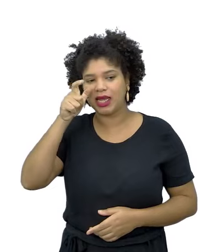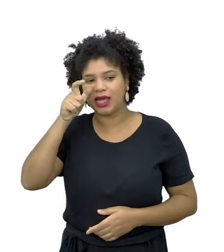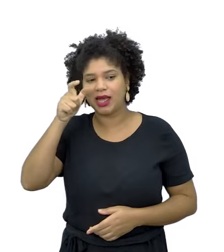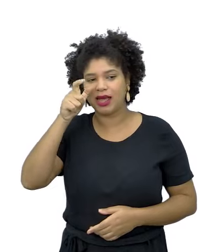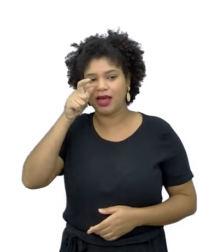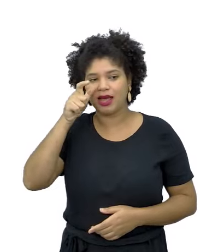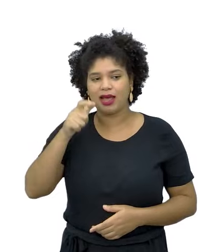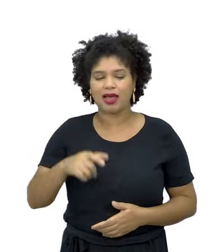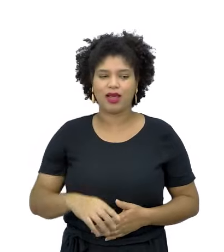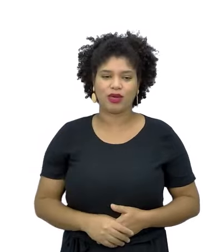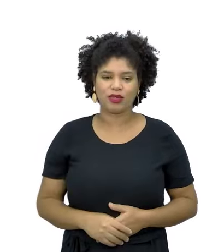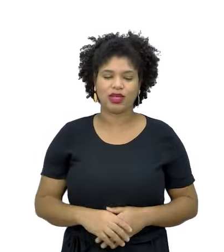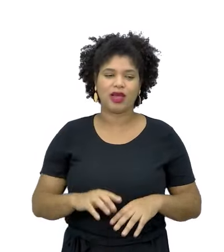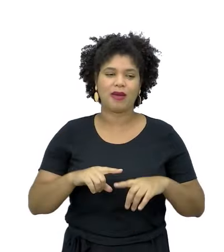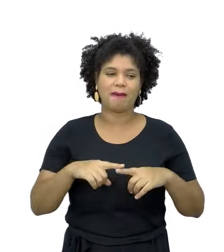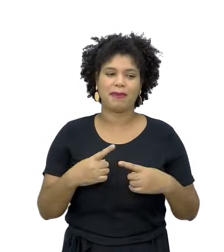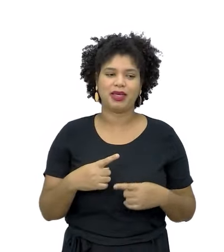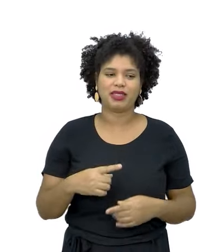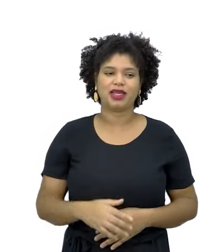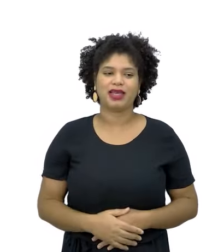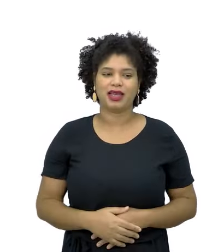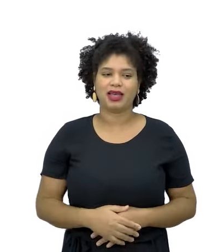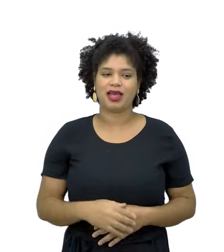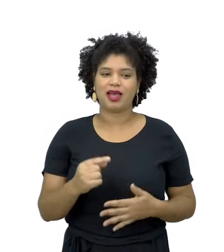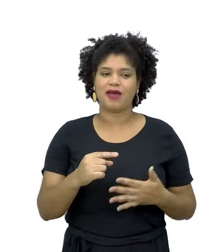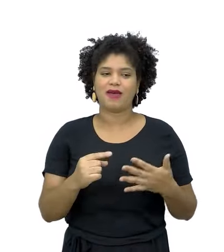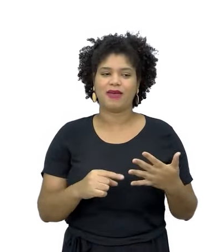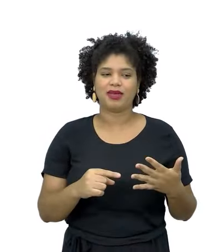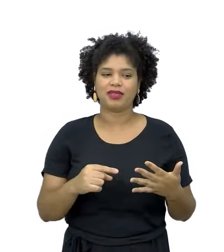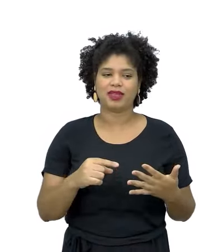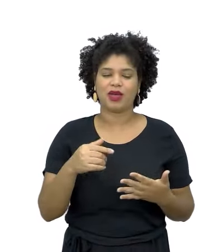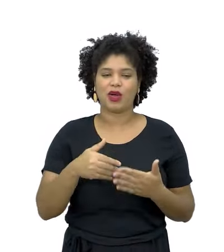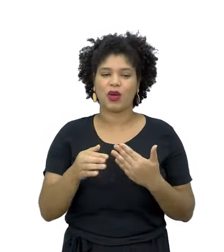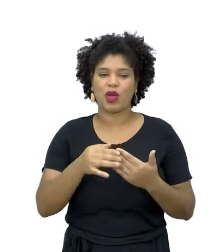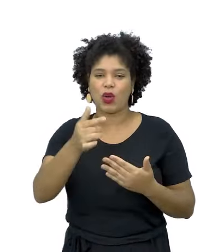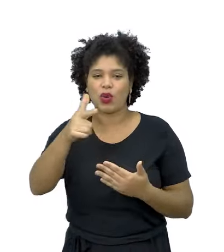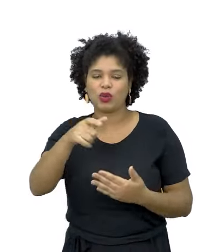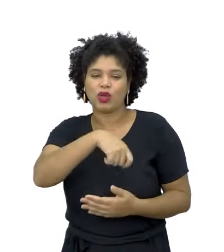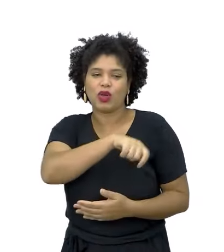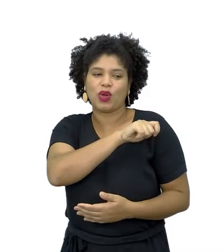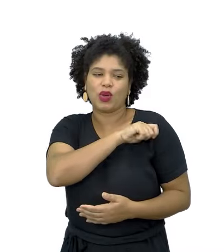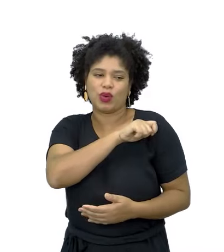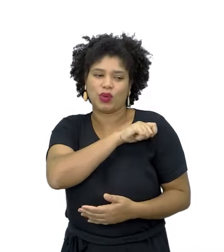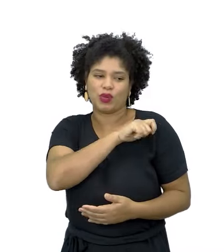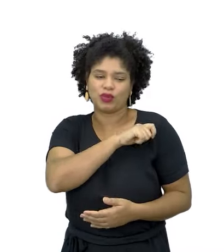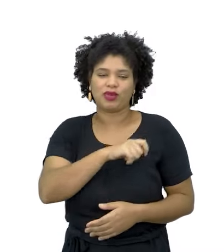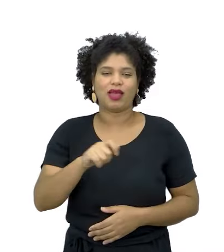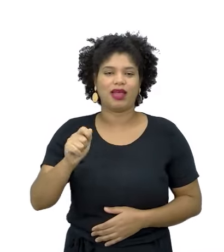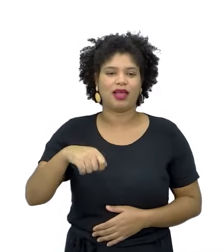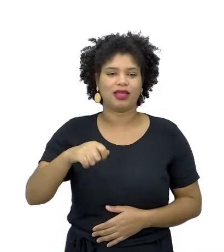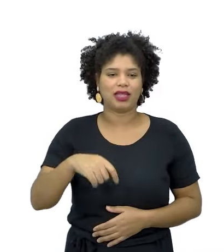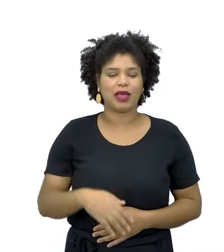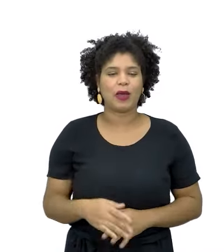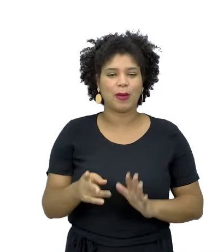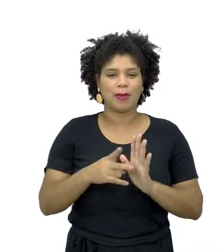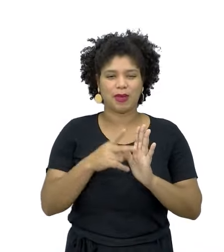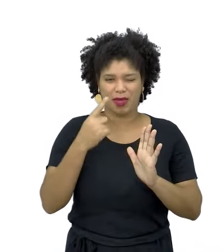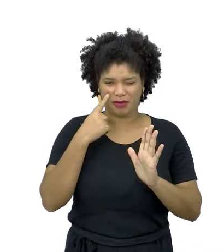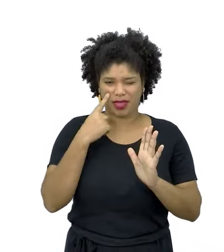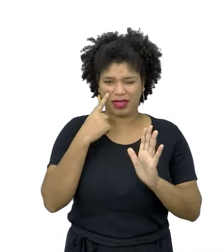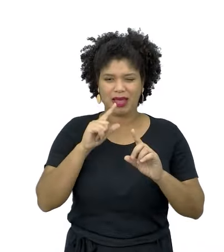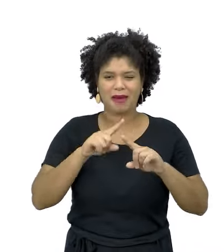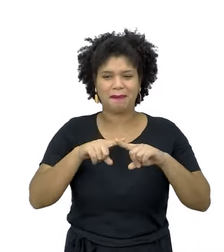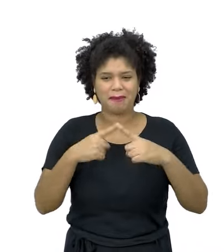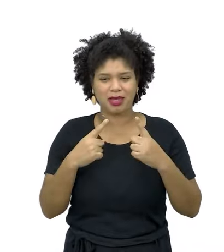chame aquele representante do grupo ou qualquer outro aluno para estar indo lá na lousa e